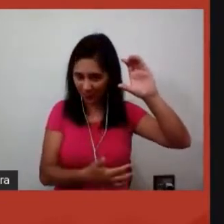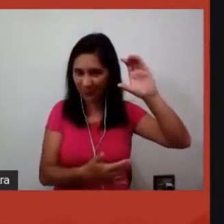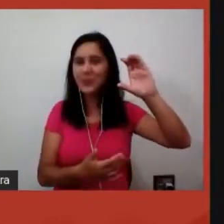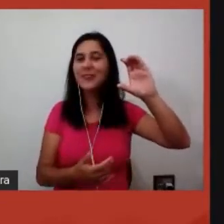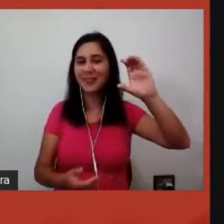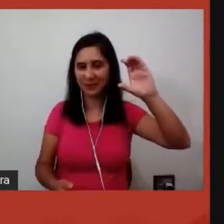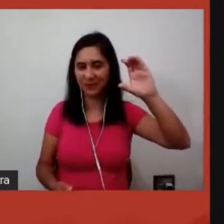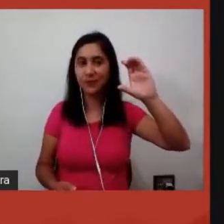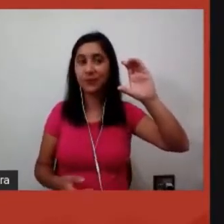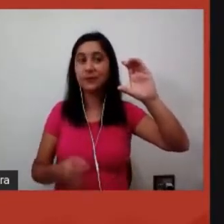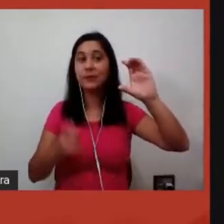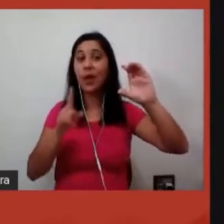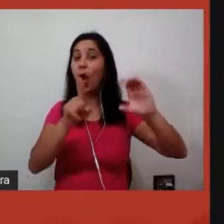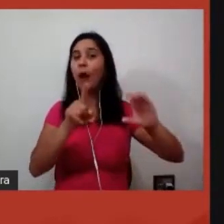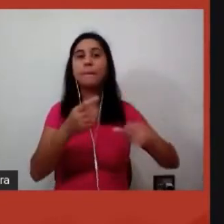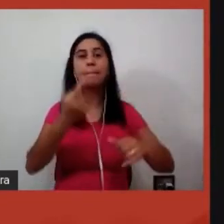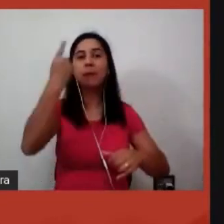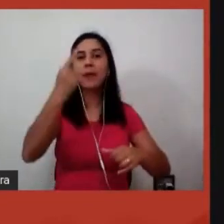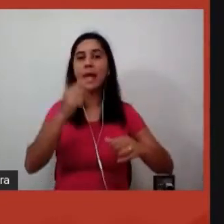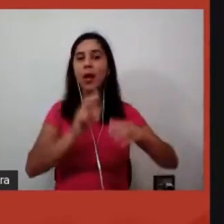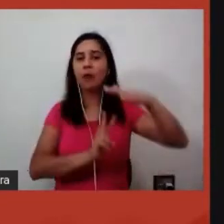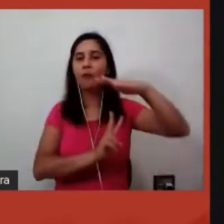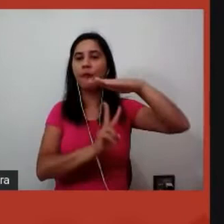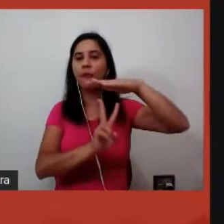Volume fixo.